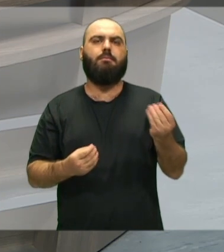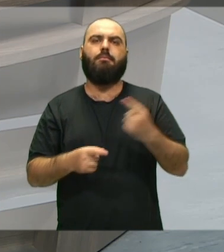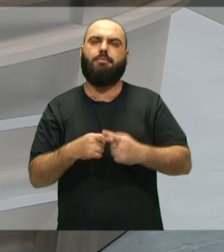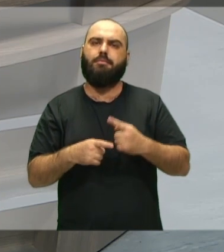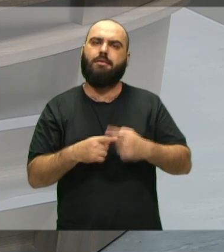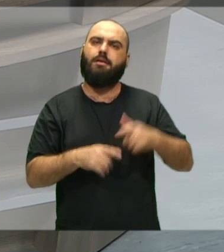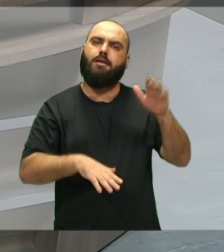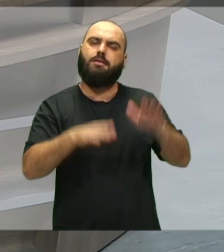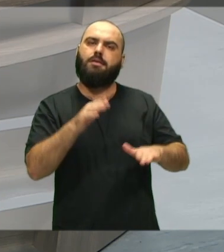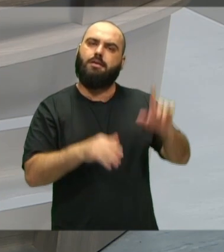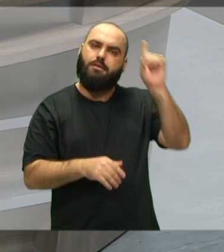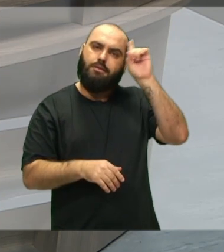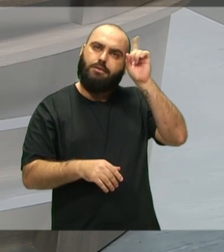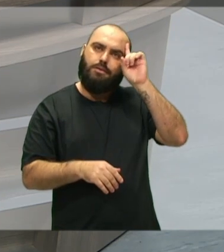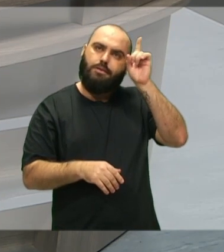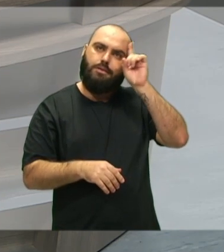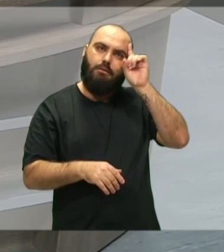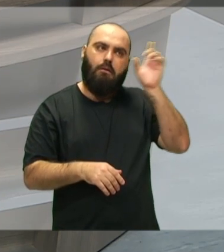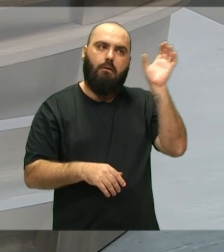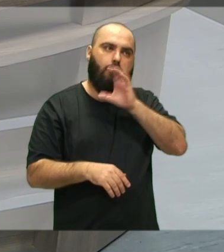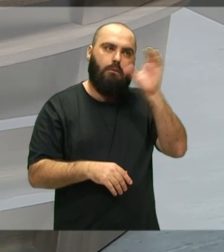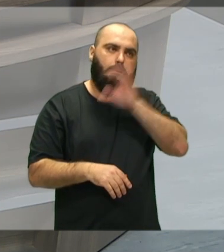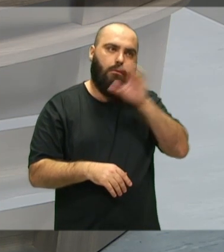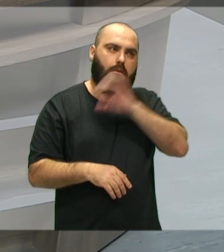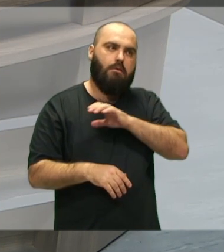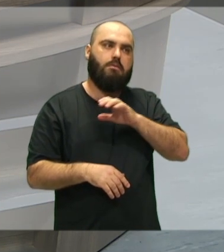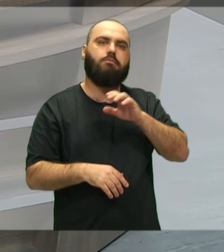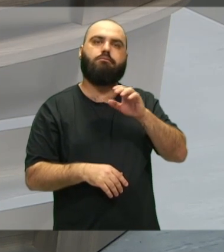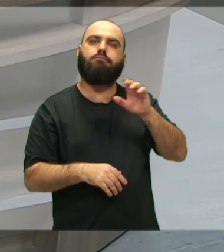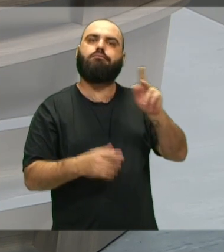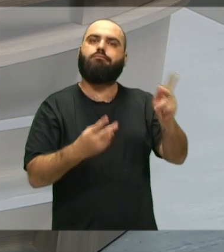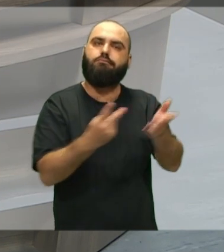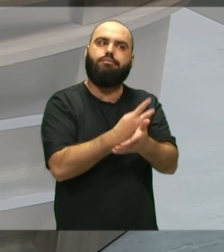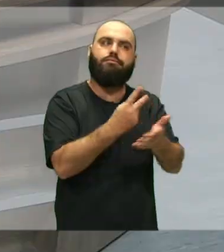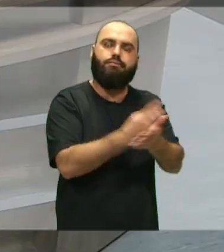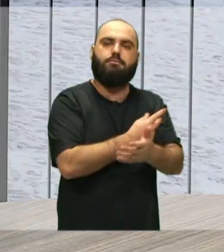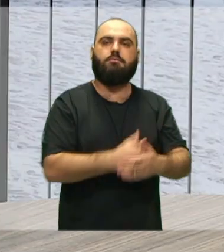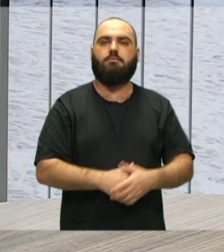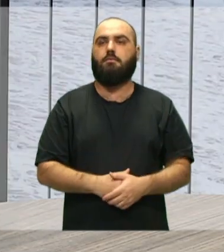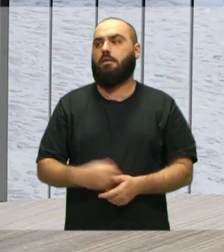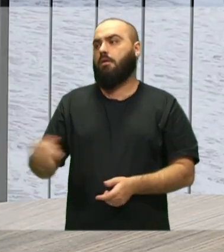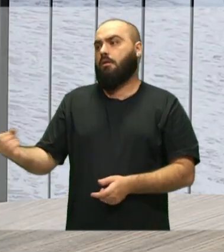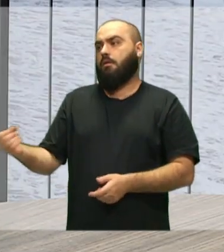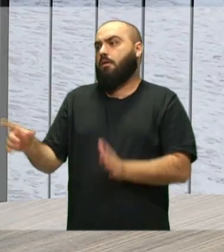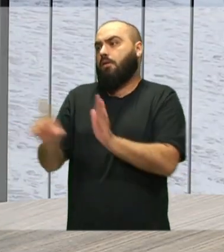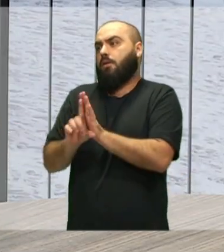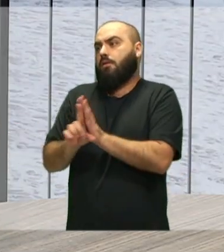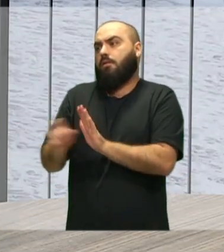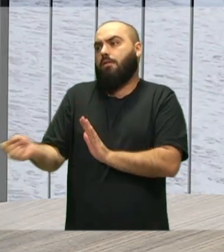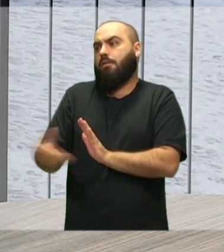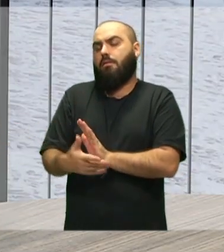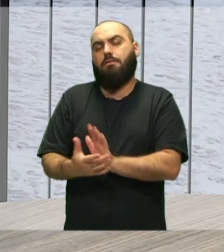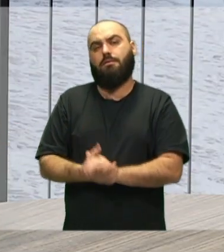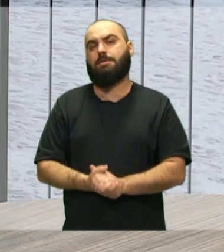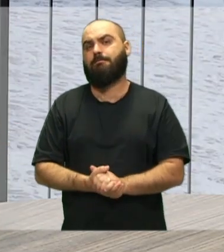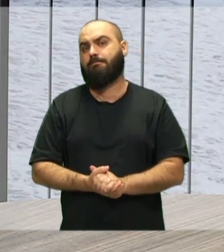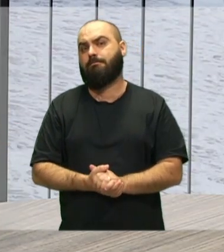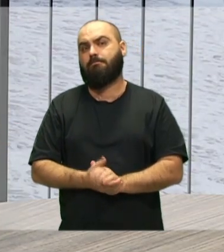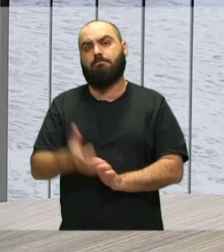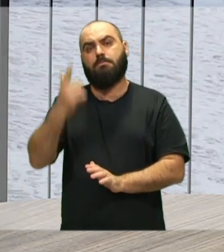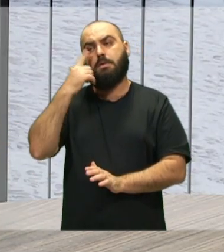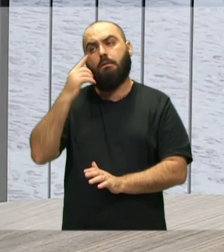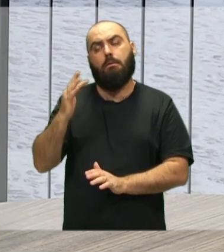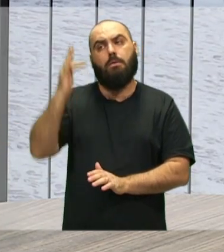muito rápido que você acaba incorrendo em algum erro, mesmo sem querer. Ainda é uma lei nova, quem sabe outras